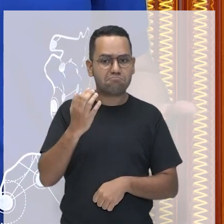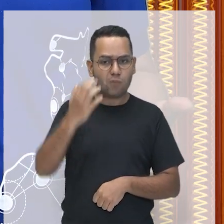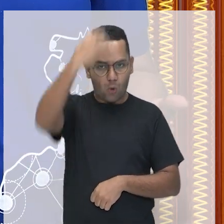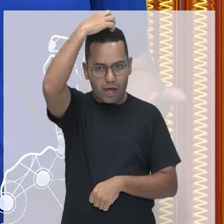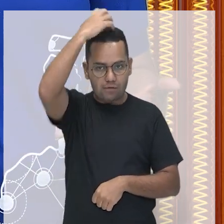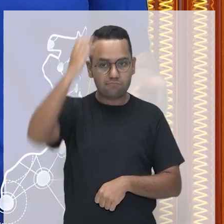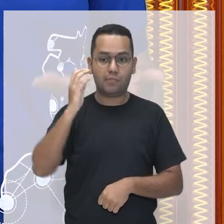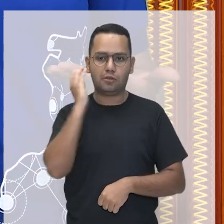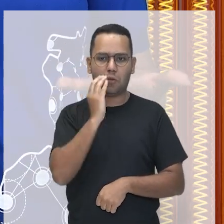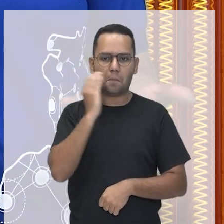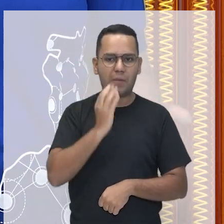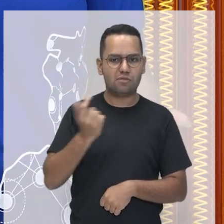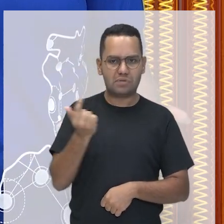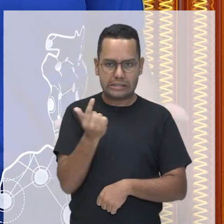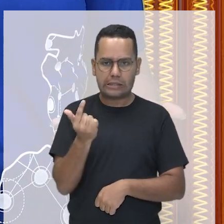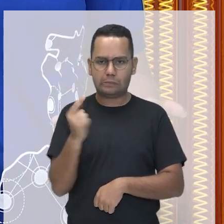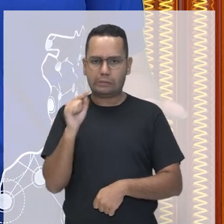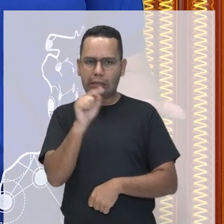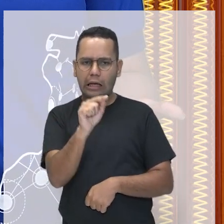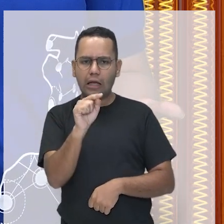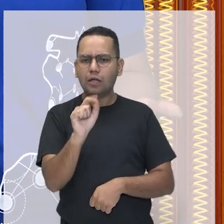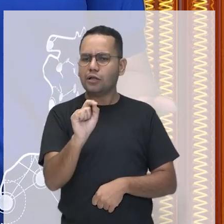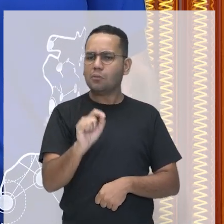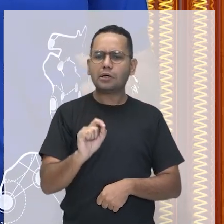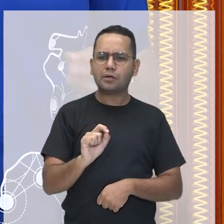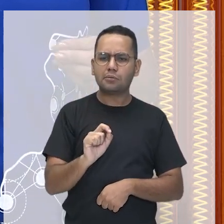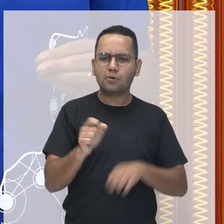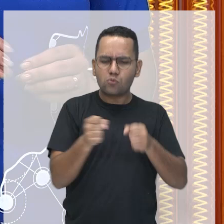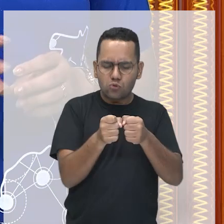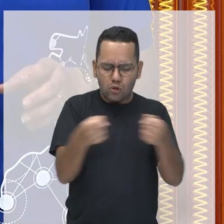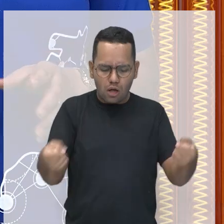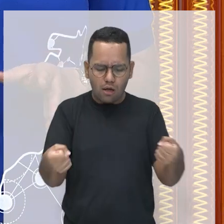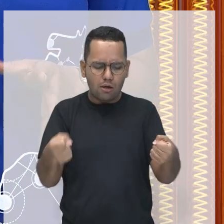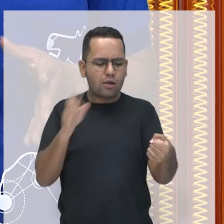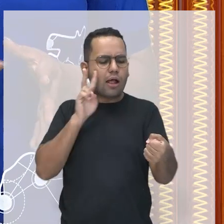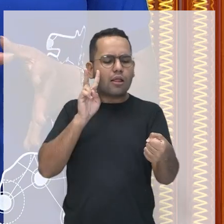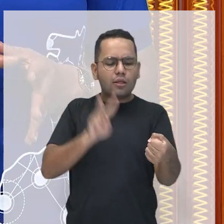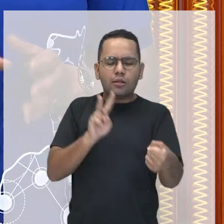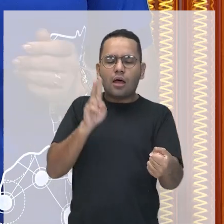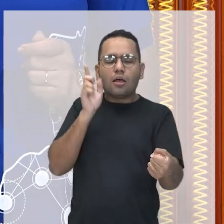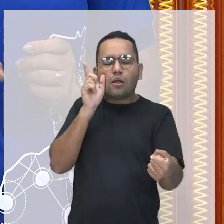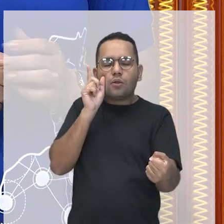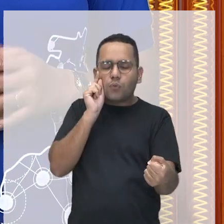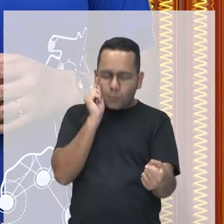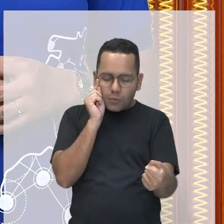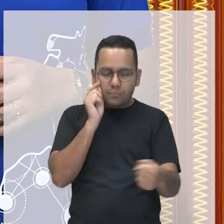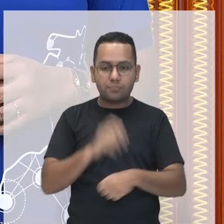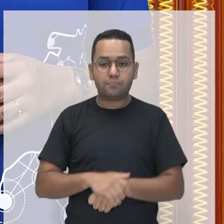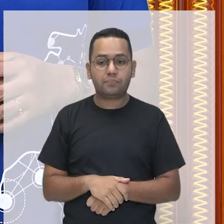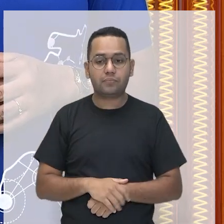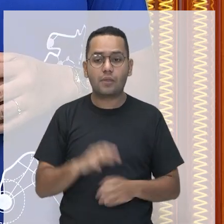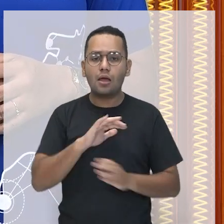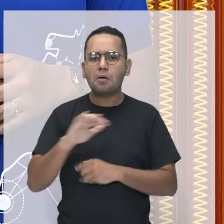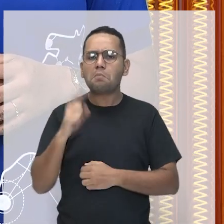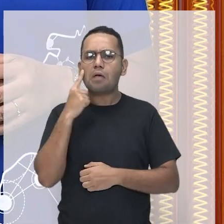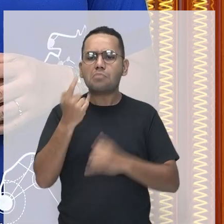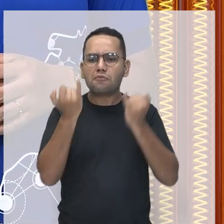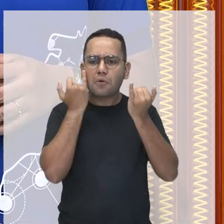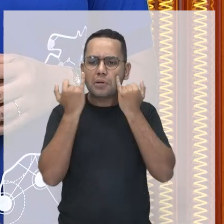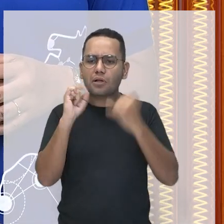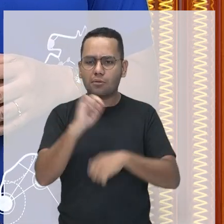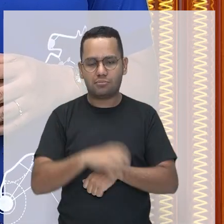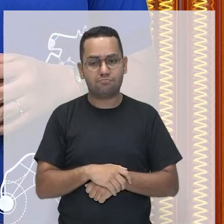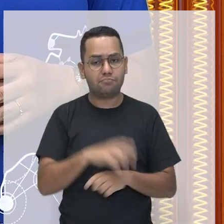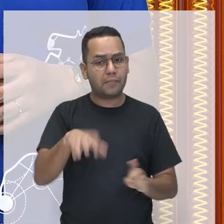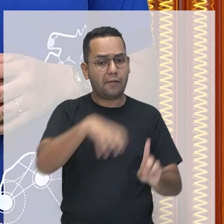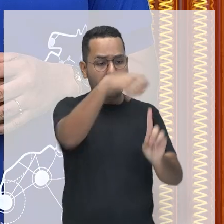jornal nas mãos e dormindo, né, tirando uma soneca. E a legenda dessa imagem fala o seguinte: o rei,